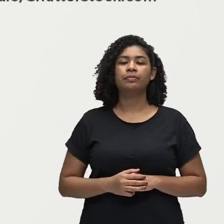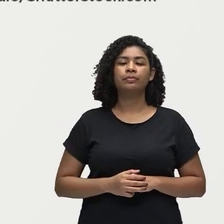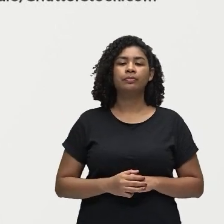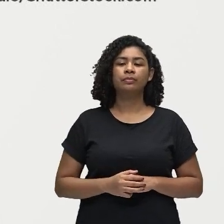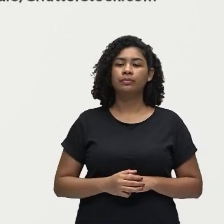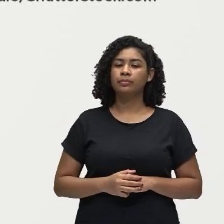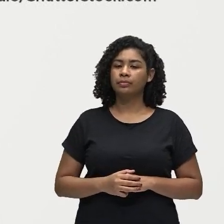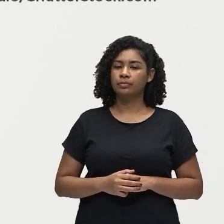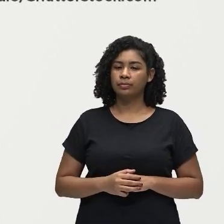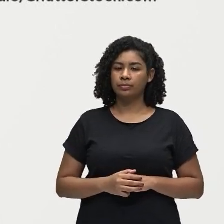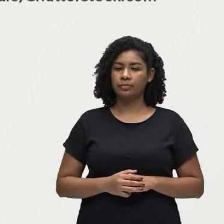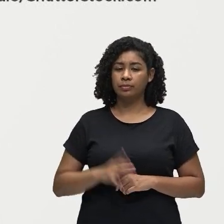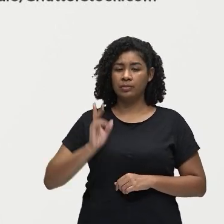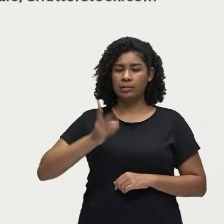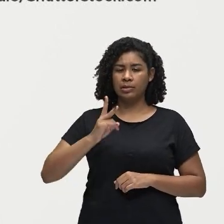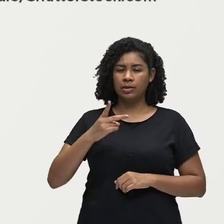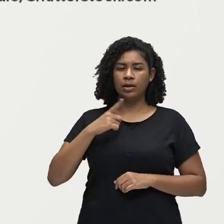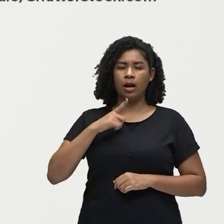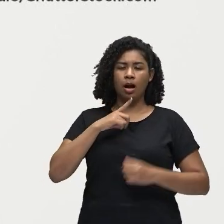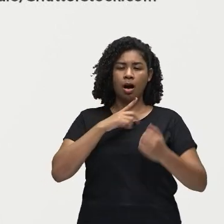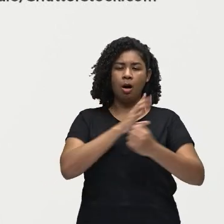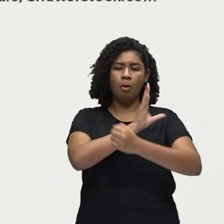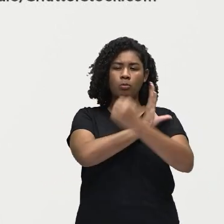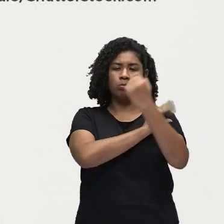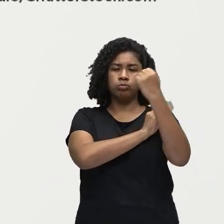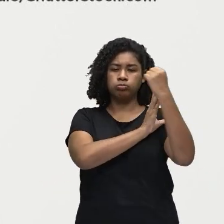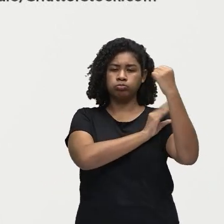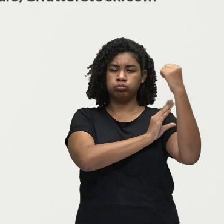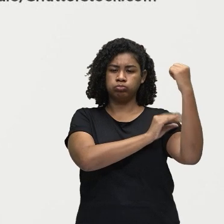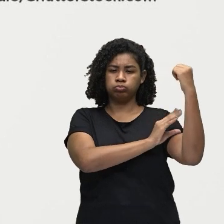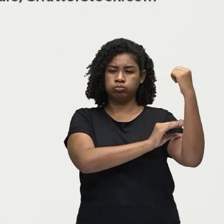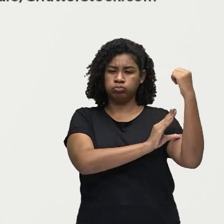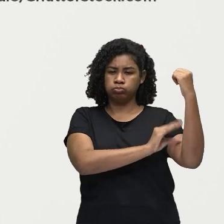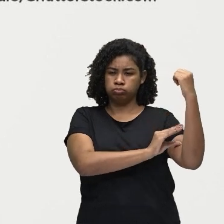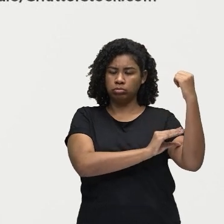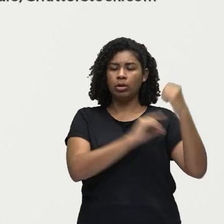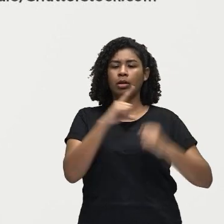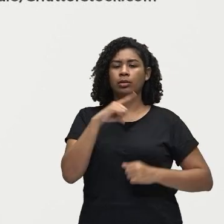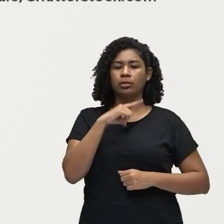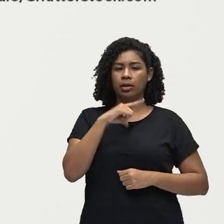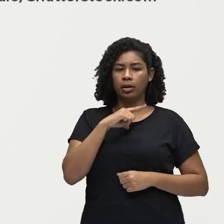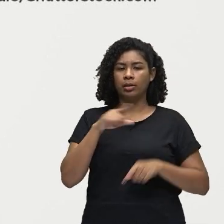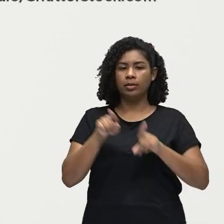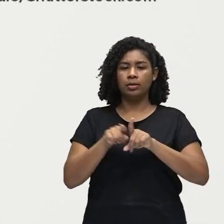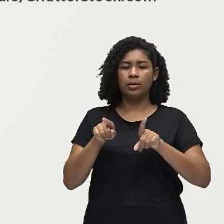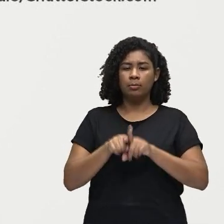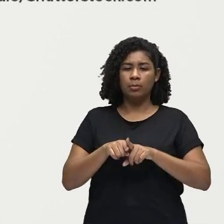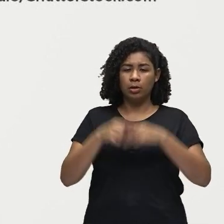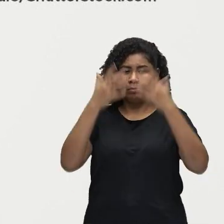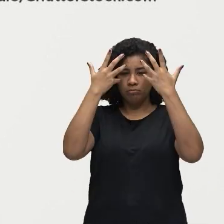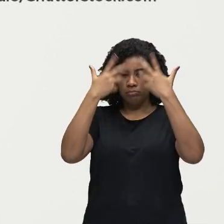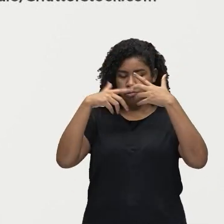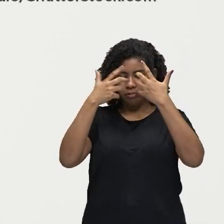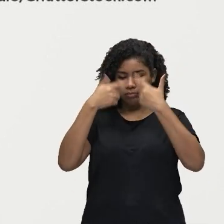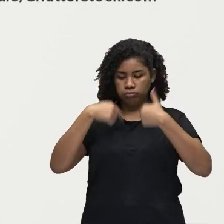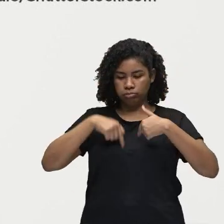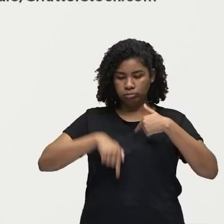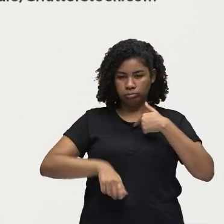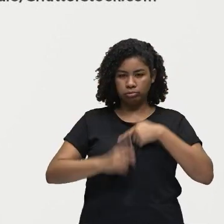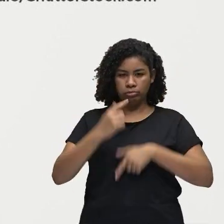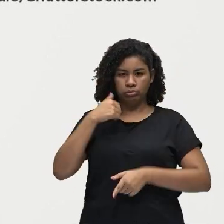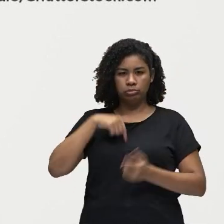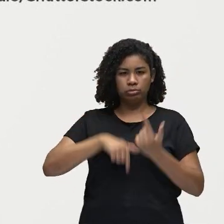possuem musculatura forte, sistema nervoso complexo e